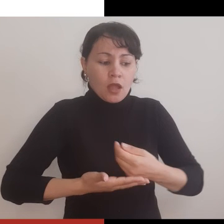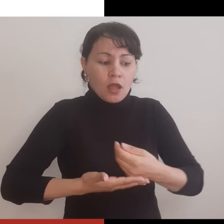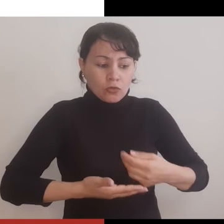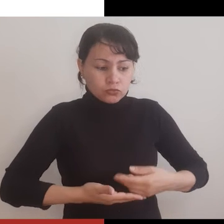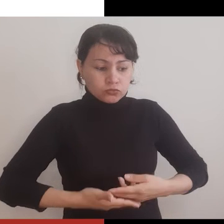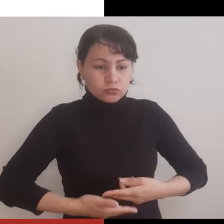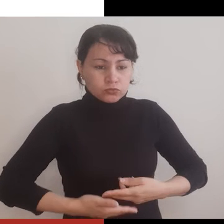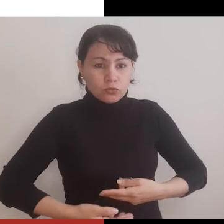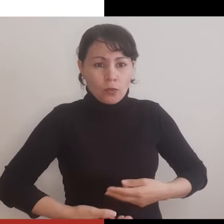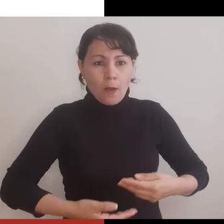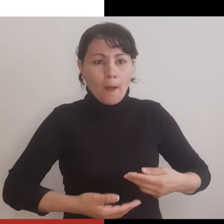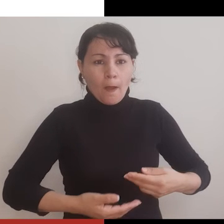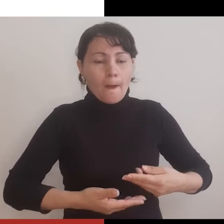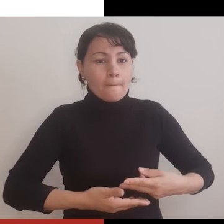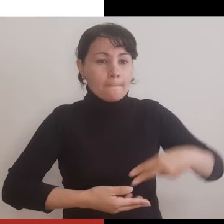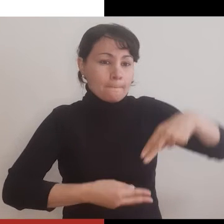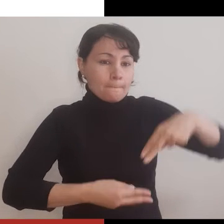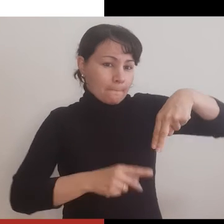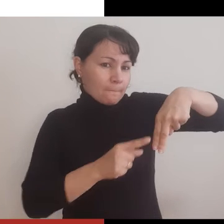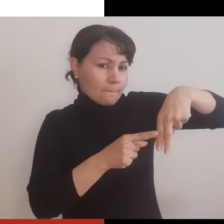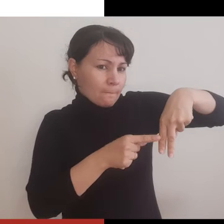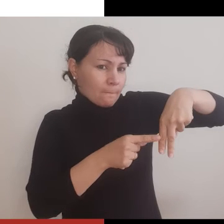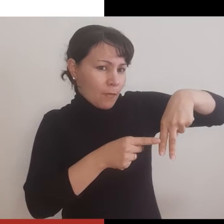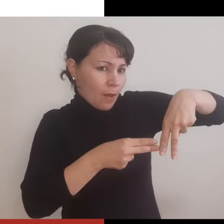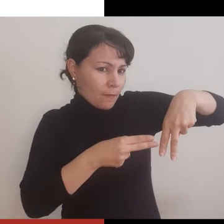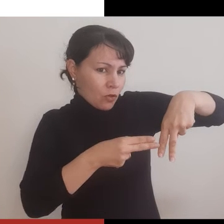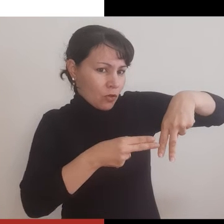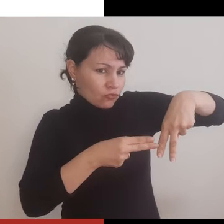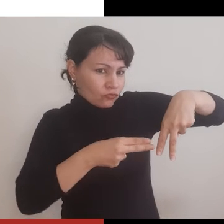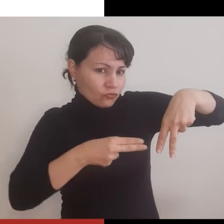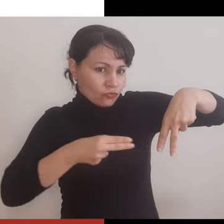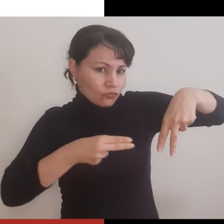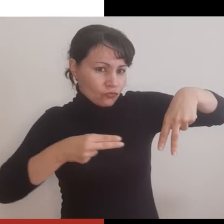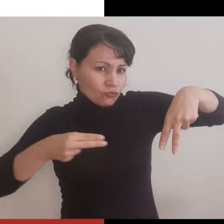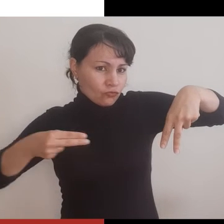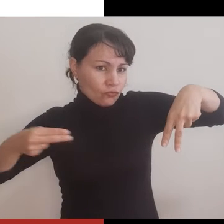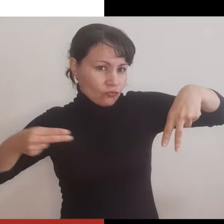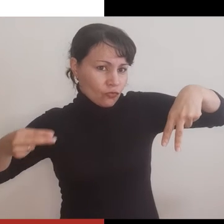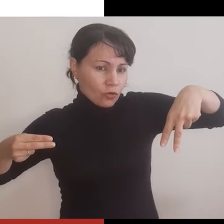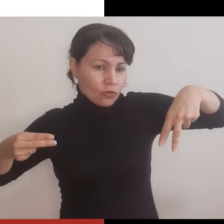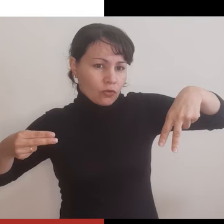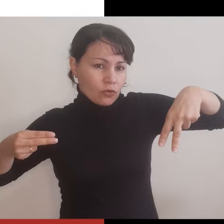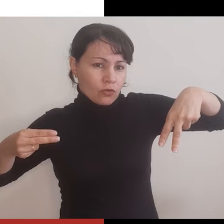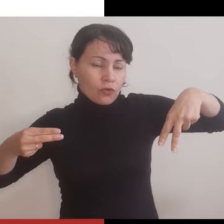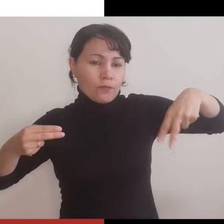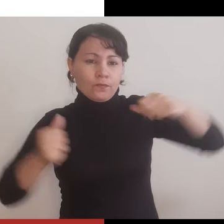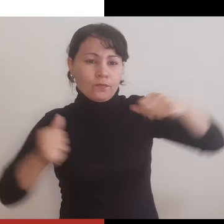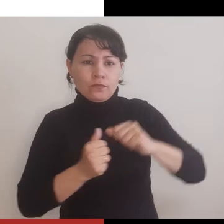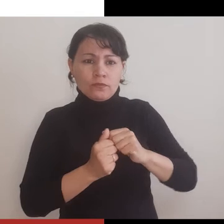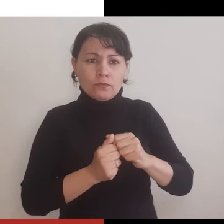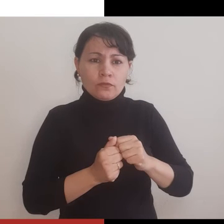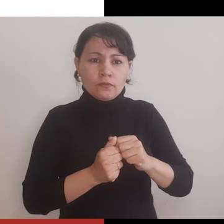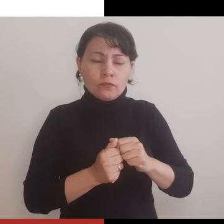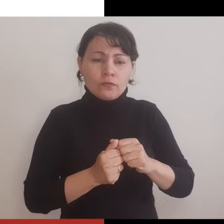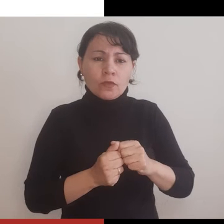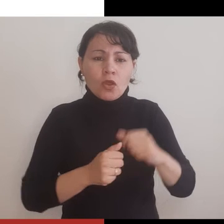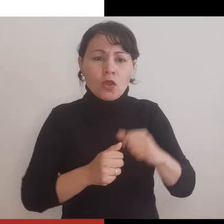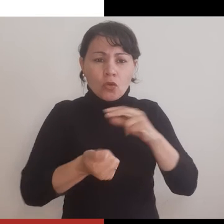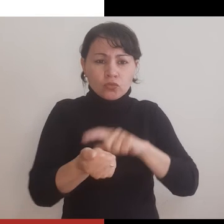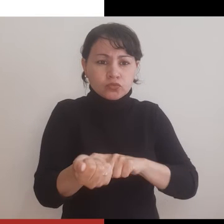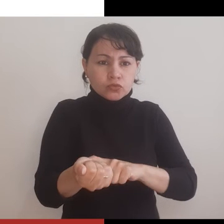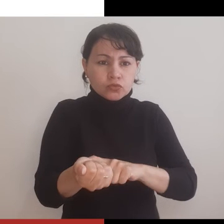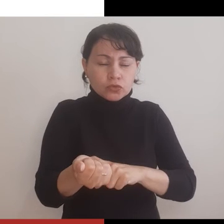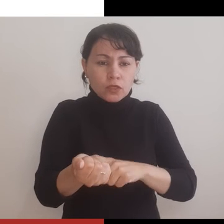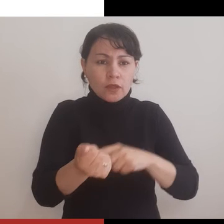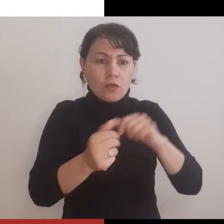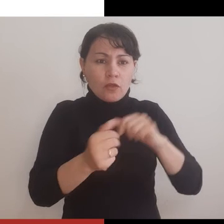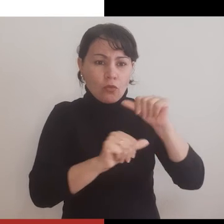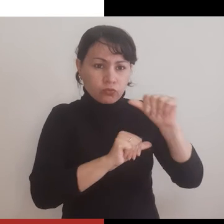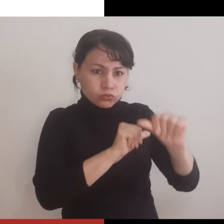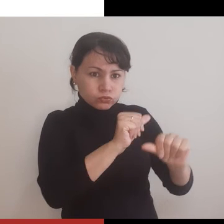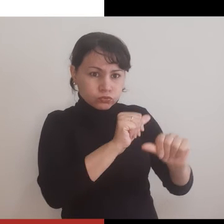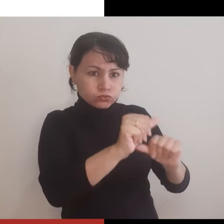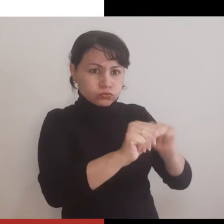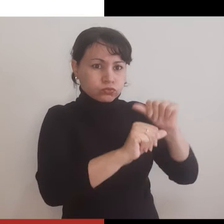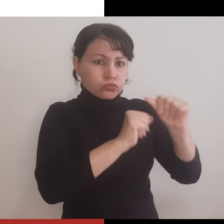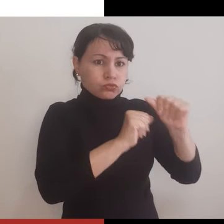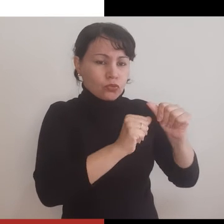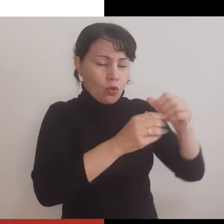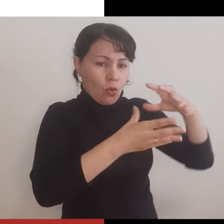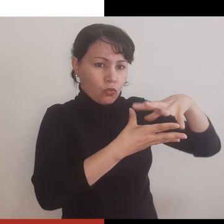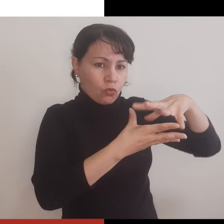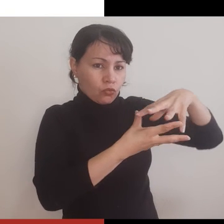sai rico em gás carbônico, né, em CO2 daqui, passa por uma